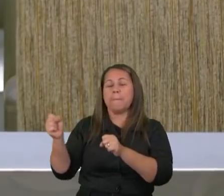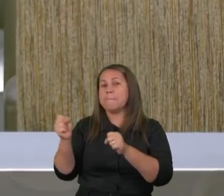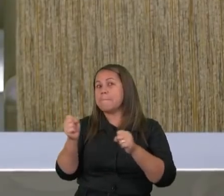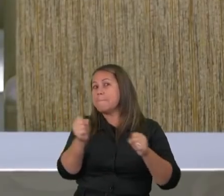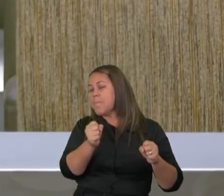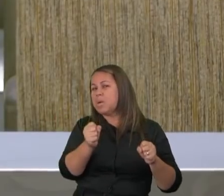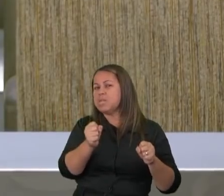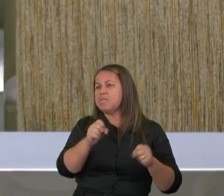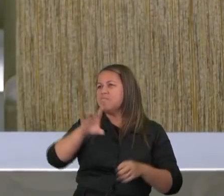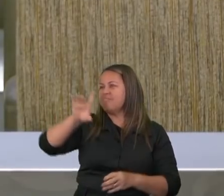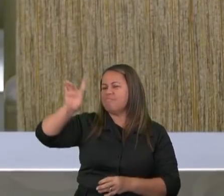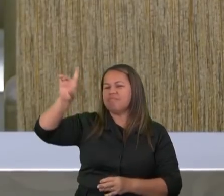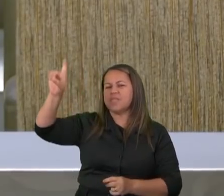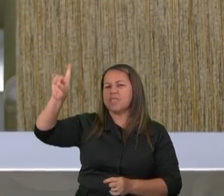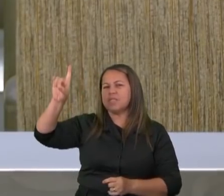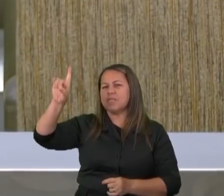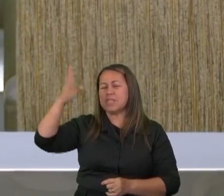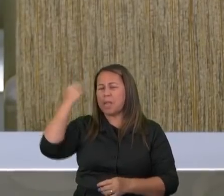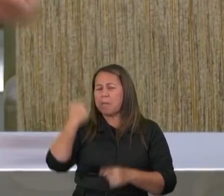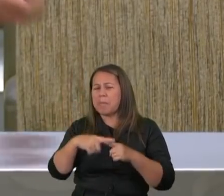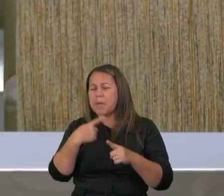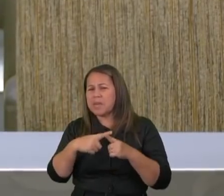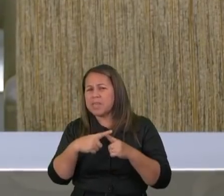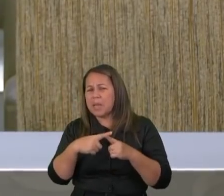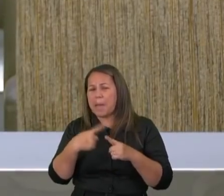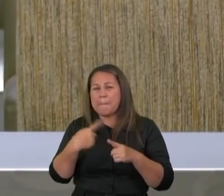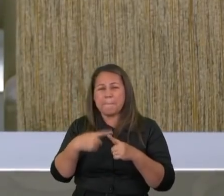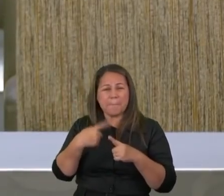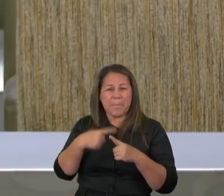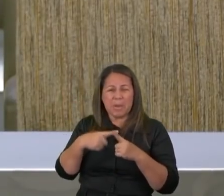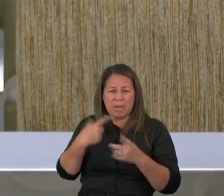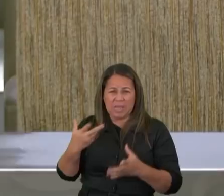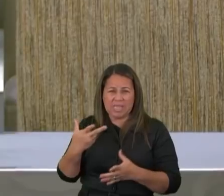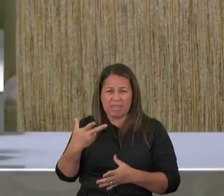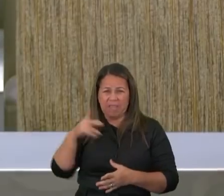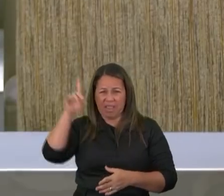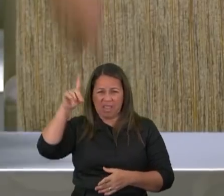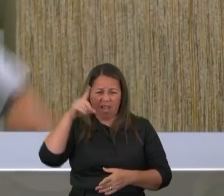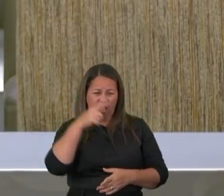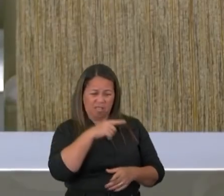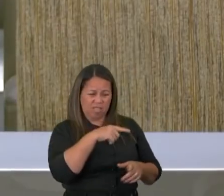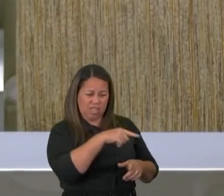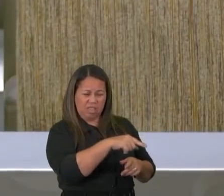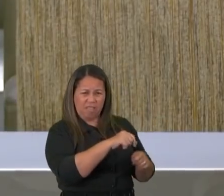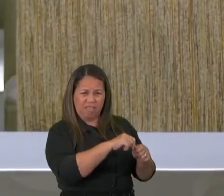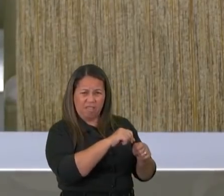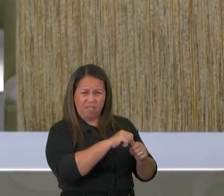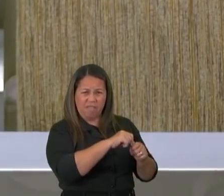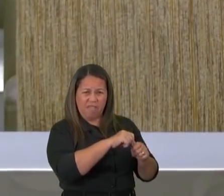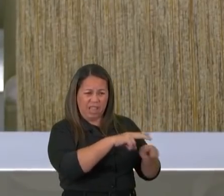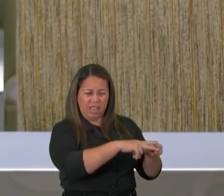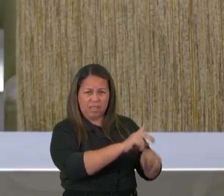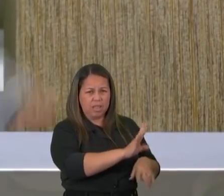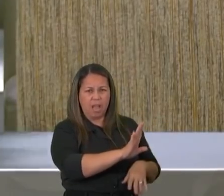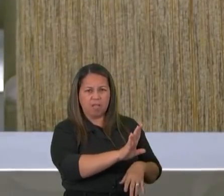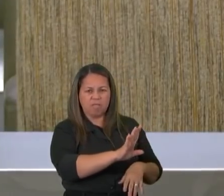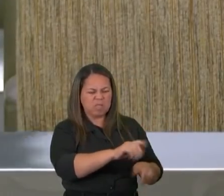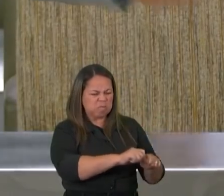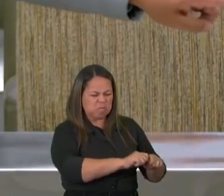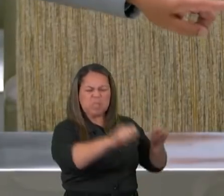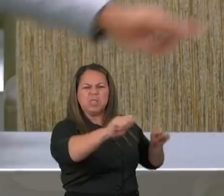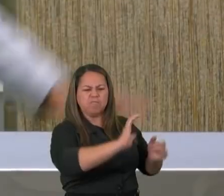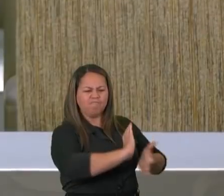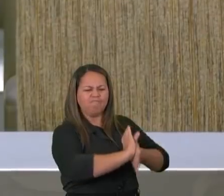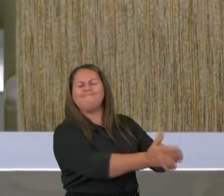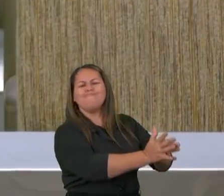à autoridade de Deus. Sabe por quê? O laço não era de Deus, mas ele foi lá e quebrou o laço a si mesmo. Ele não era o